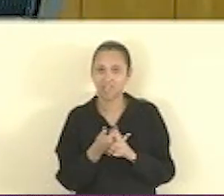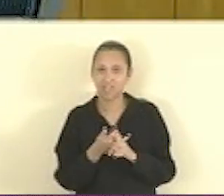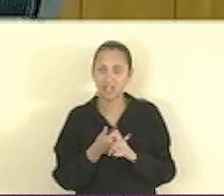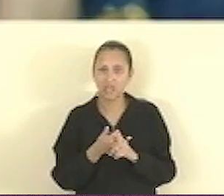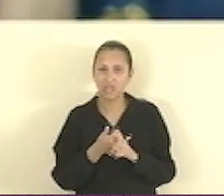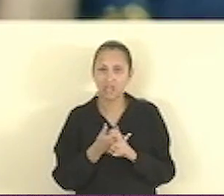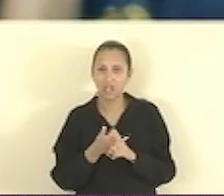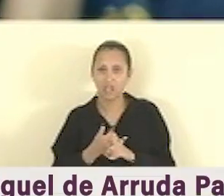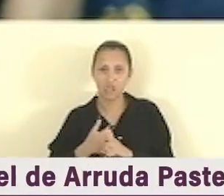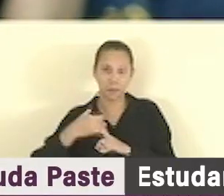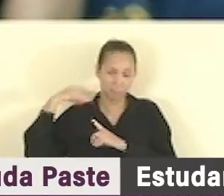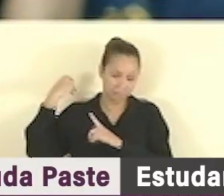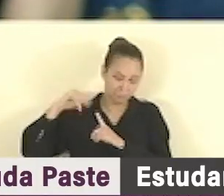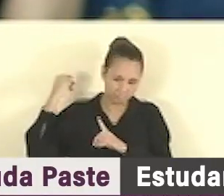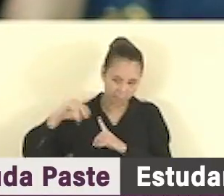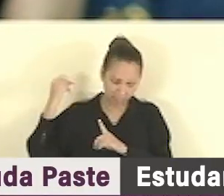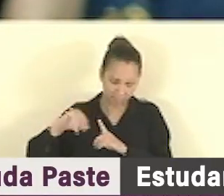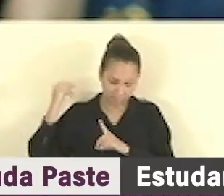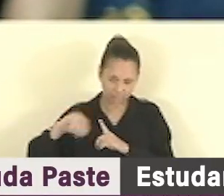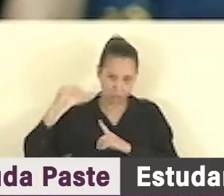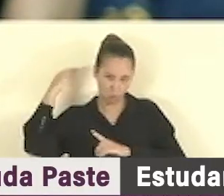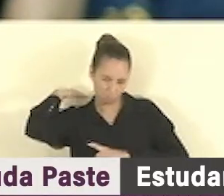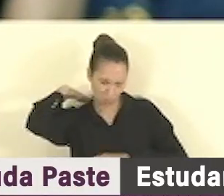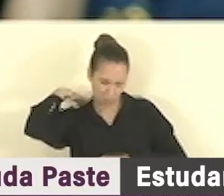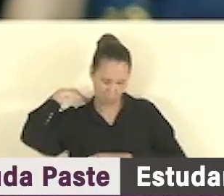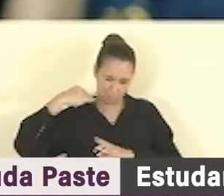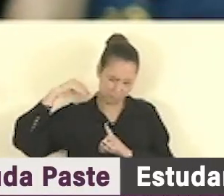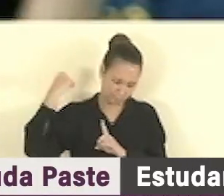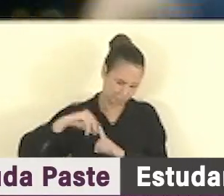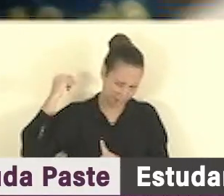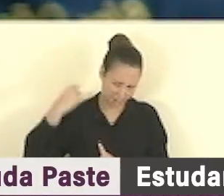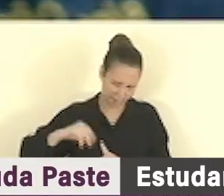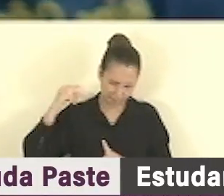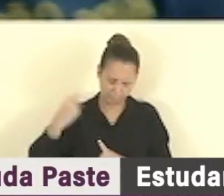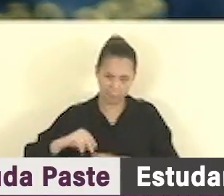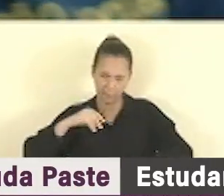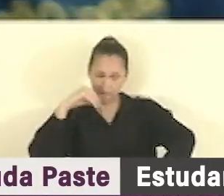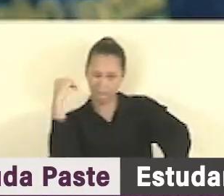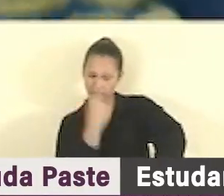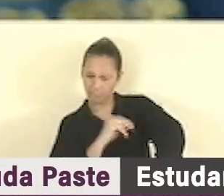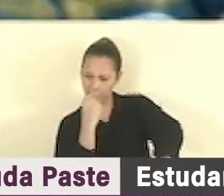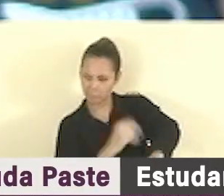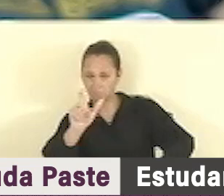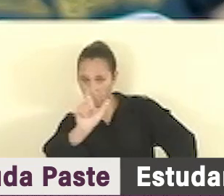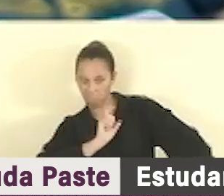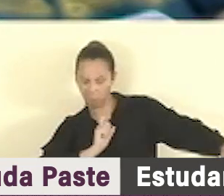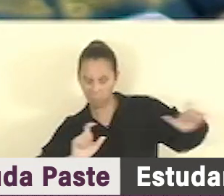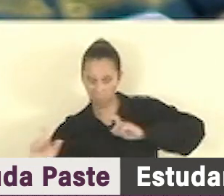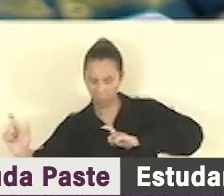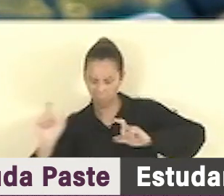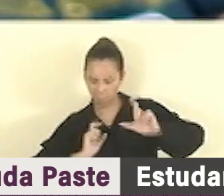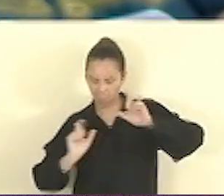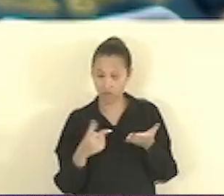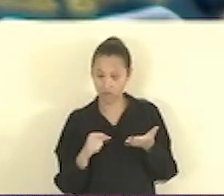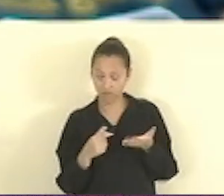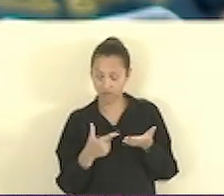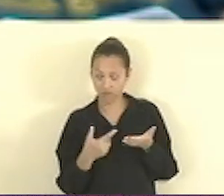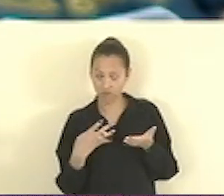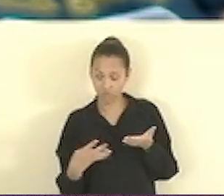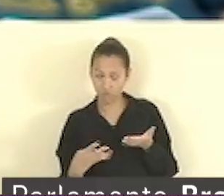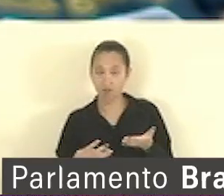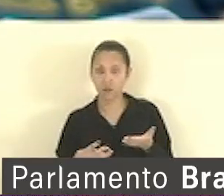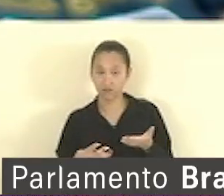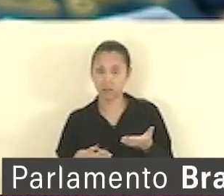nas costas, relojadas no braço. Miguel de Arruda Paste, estudante. Xingamentos. Esse ano